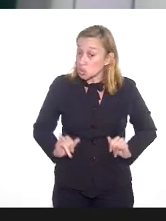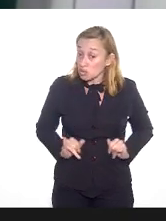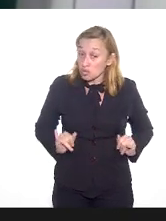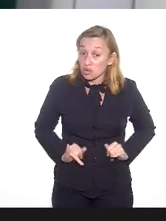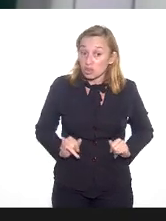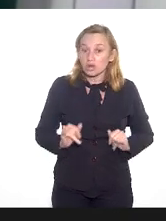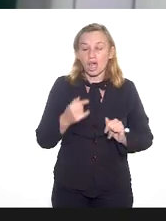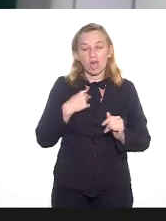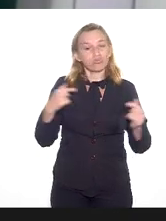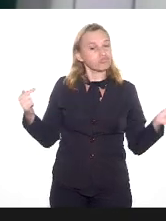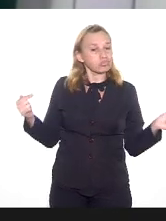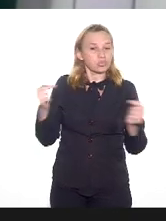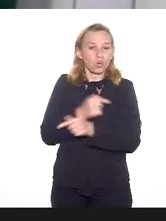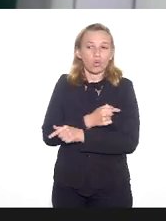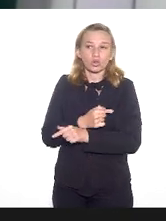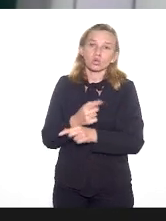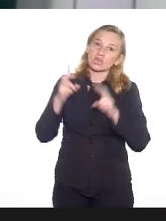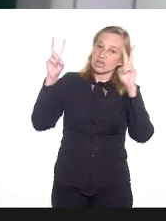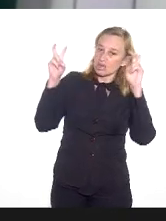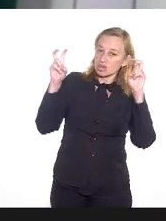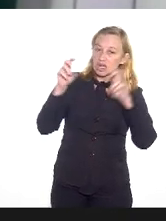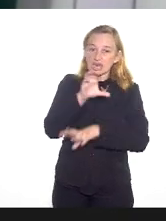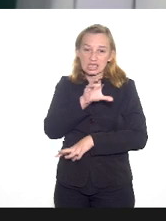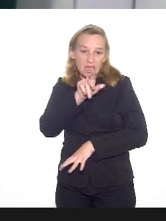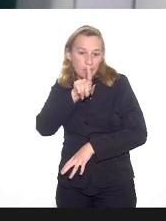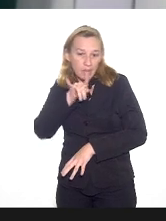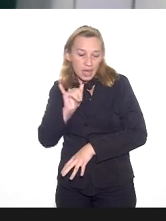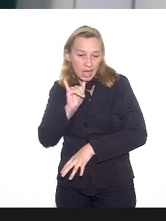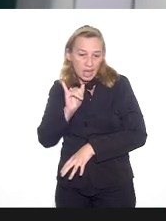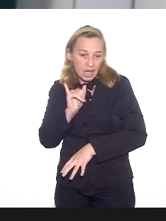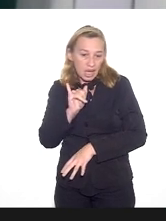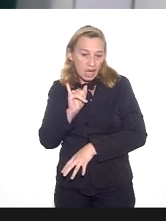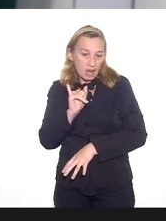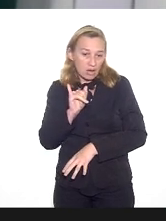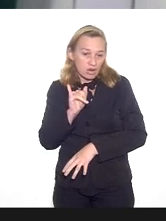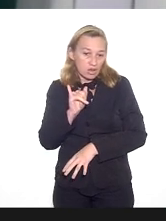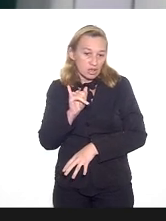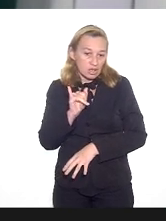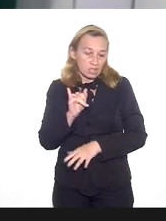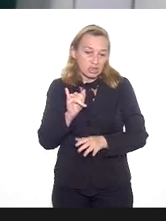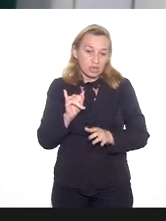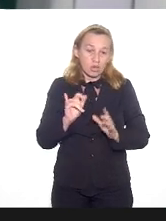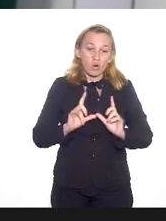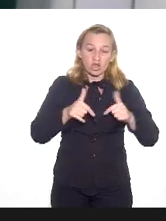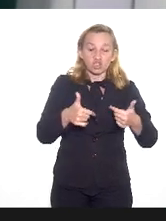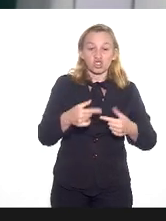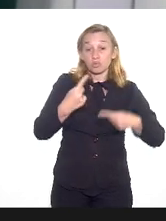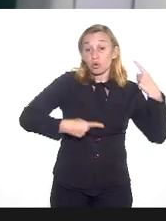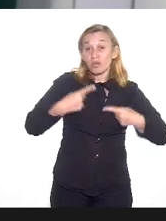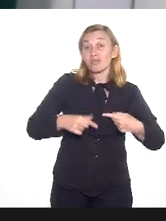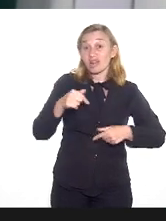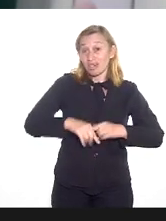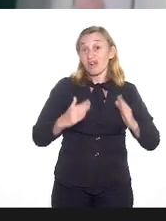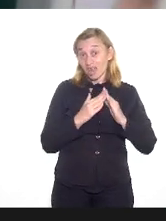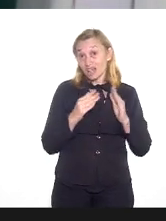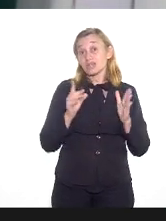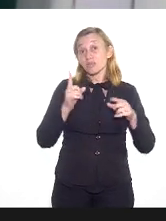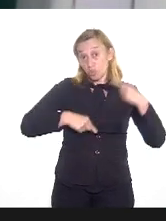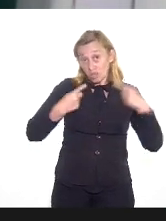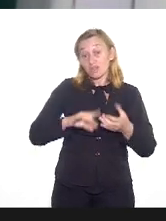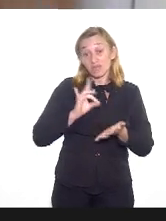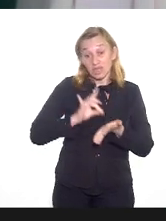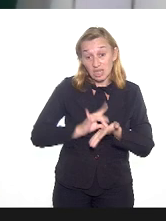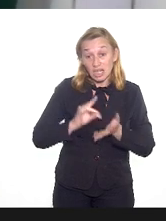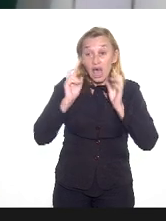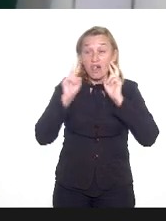aí eu não concordo com essa questão de que a CPI tenha tido uma condução política. Essa é uma cara política, evidentemente. E as